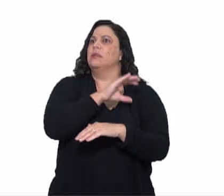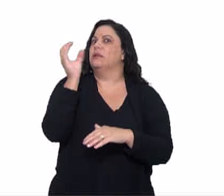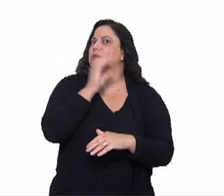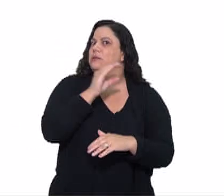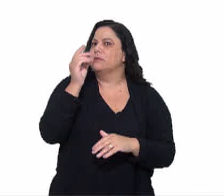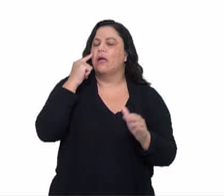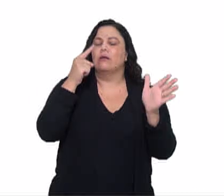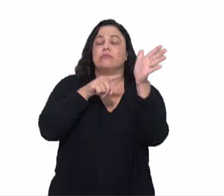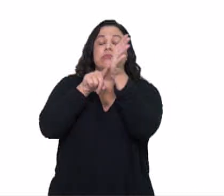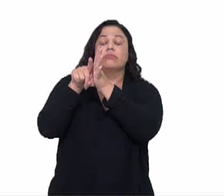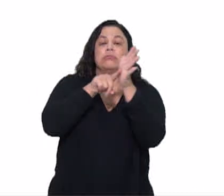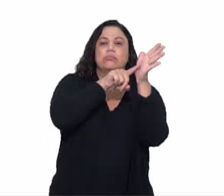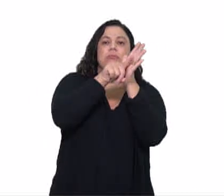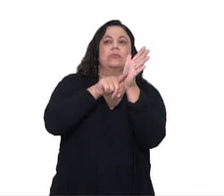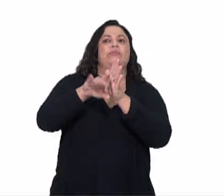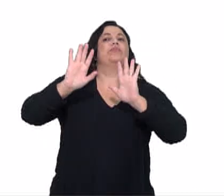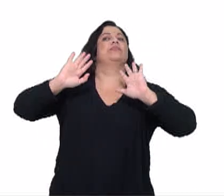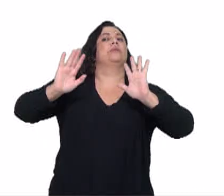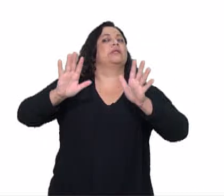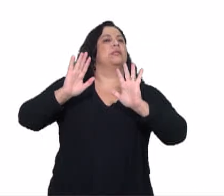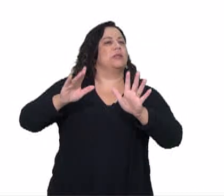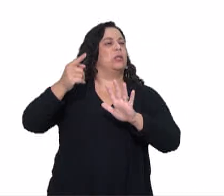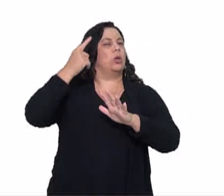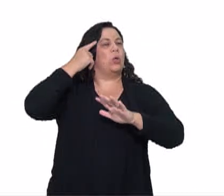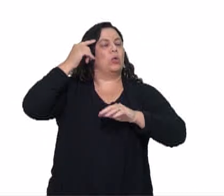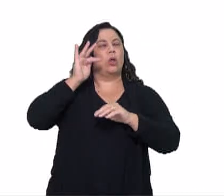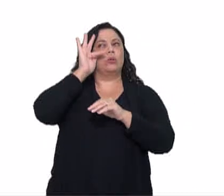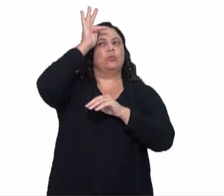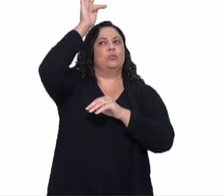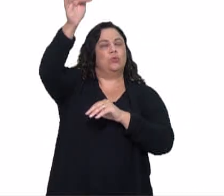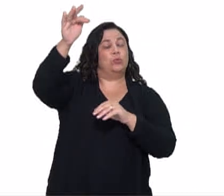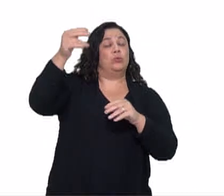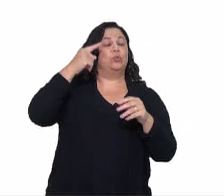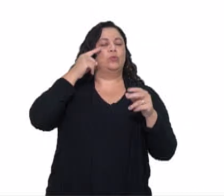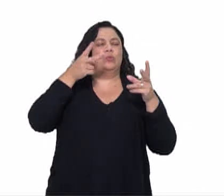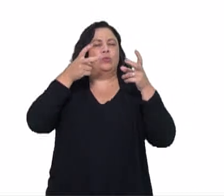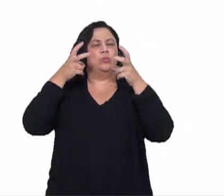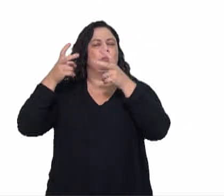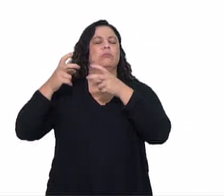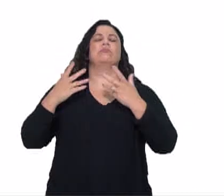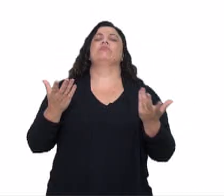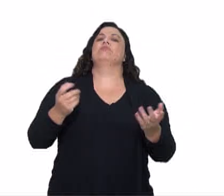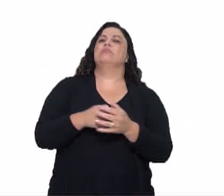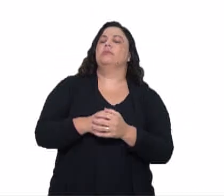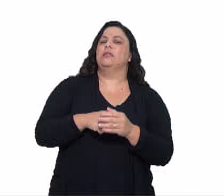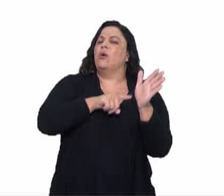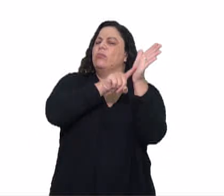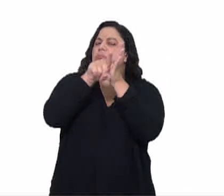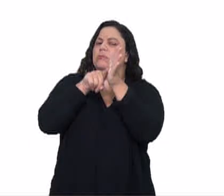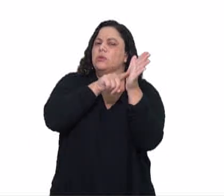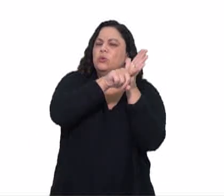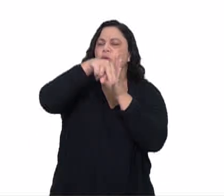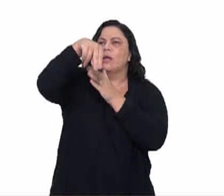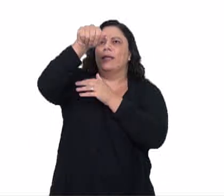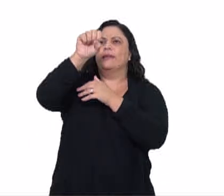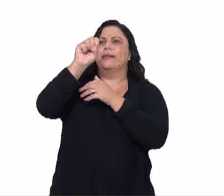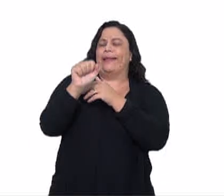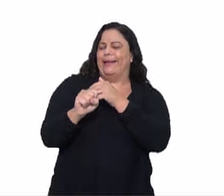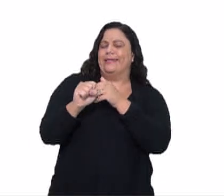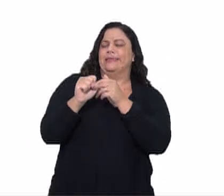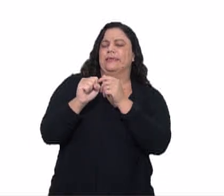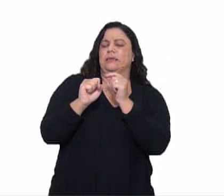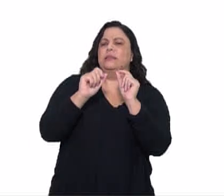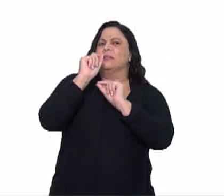cientistas previam. Um estudo da NASA, que analisou 40 anos de dados de solo, aviões e de